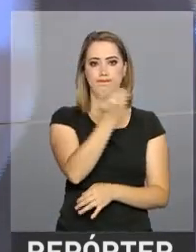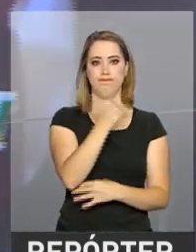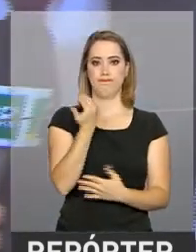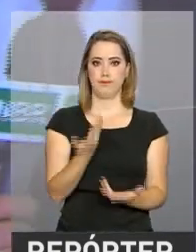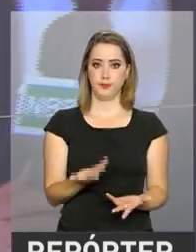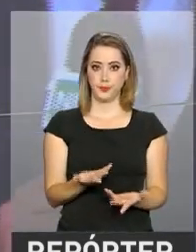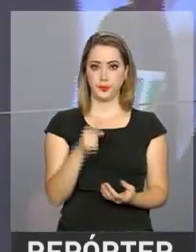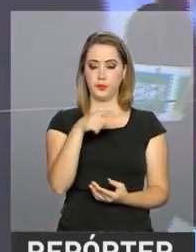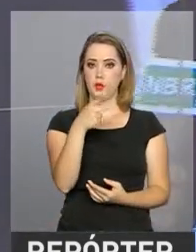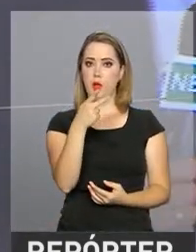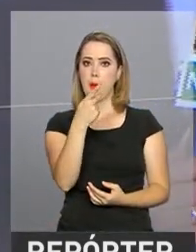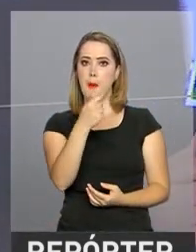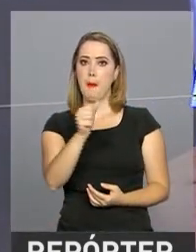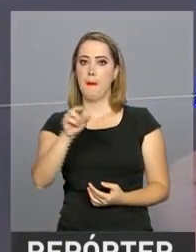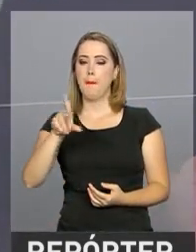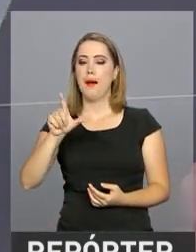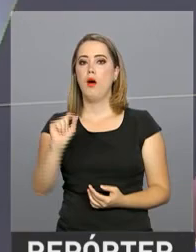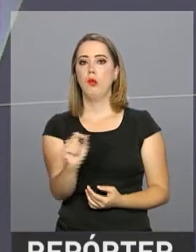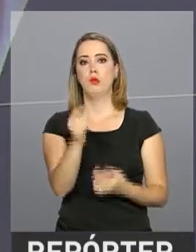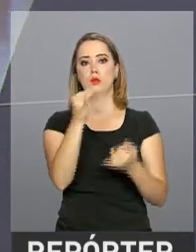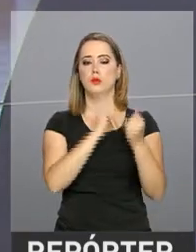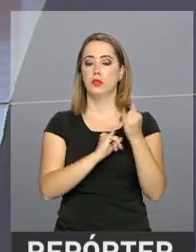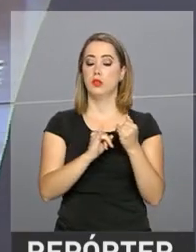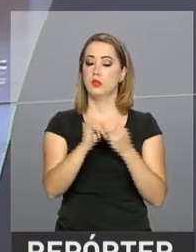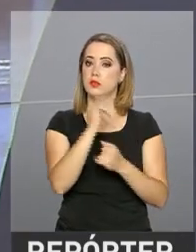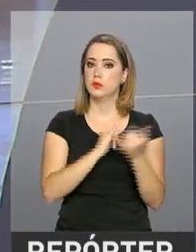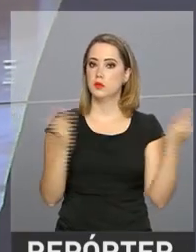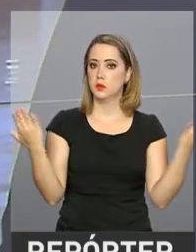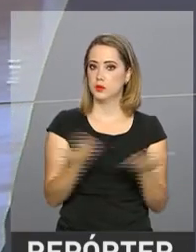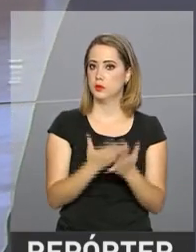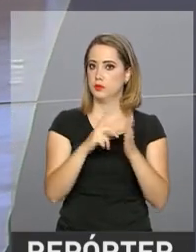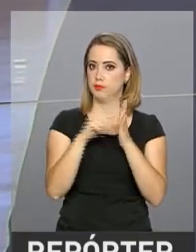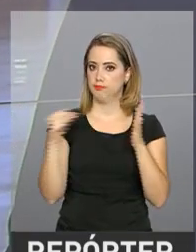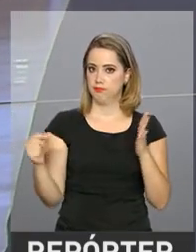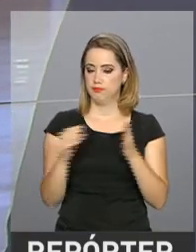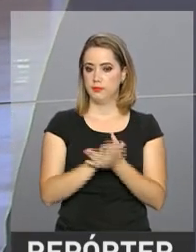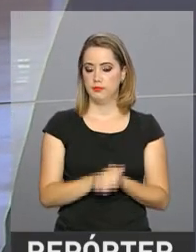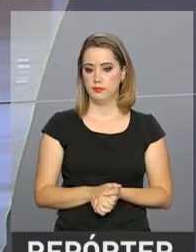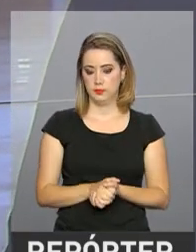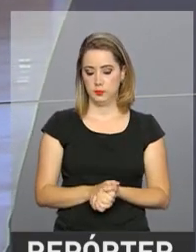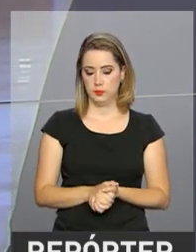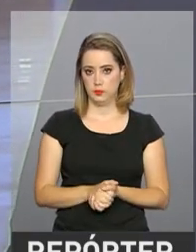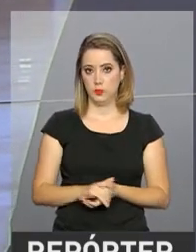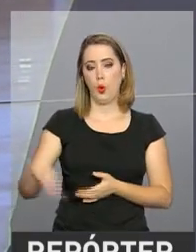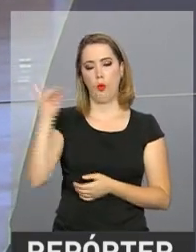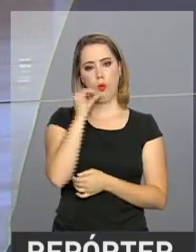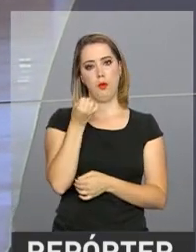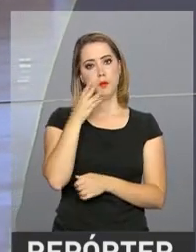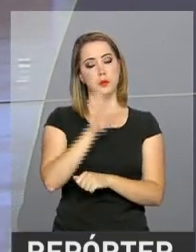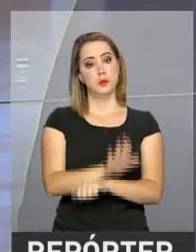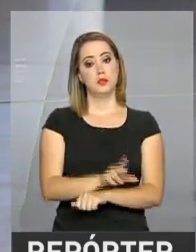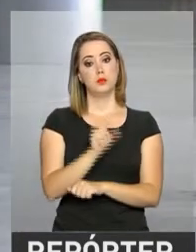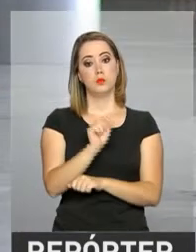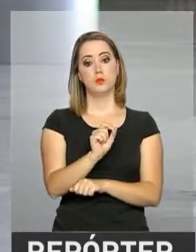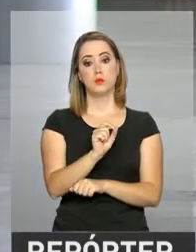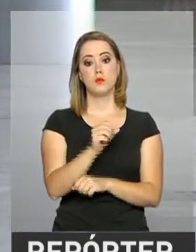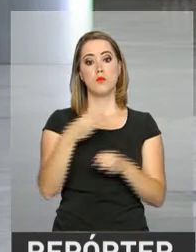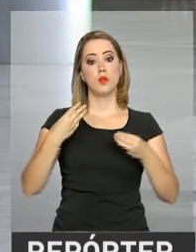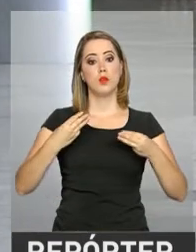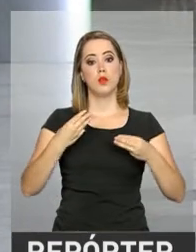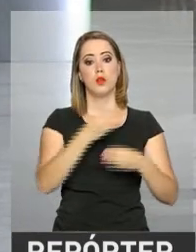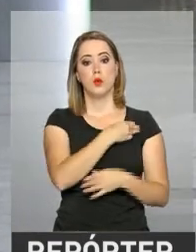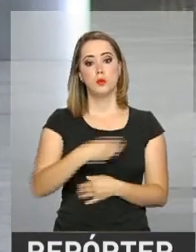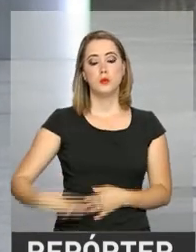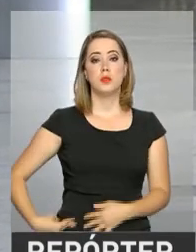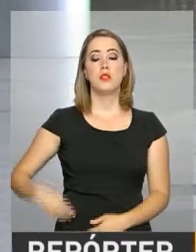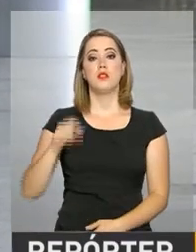detalhes ao vivo para a gente, direto do Palácio do Planalto. Oi, Paulo, boa tarde. Olá, Leandro, boa tarde. O ministro da